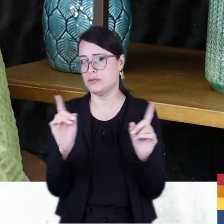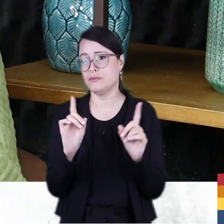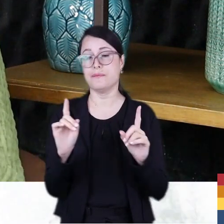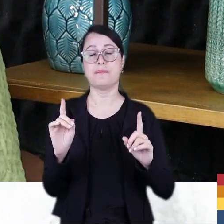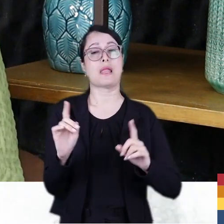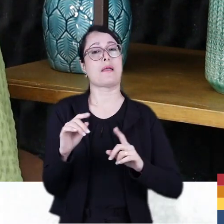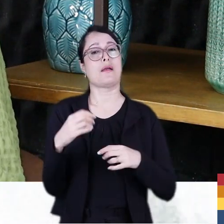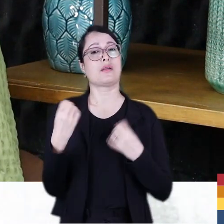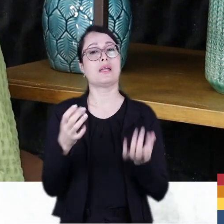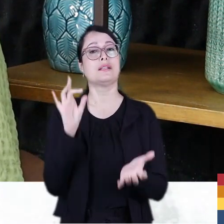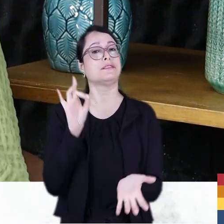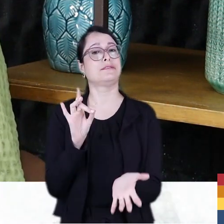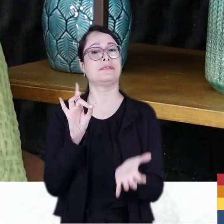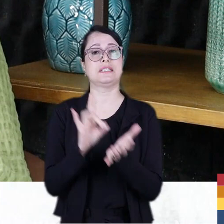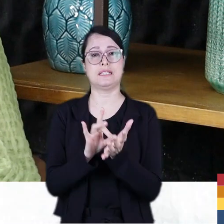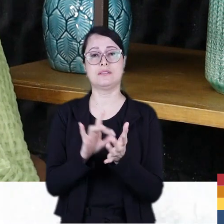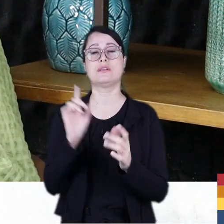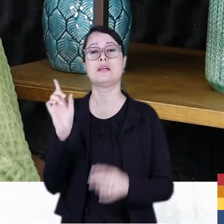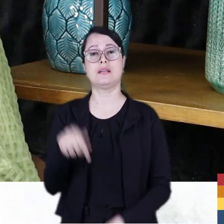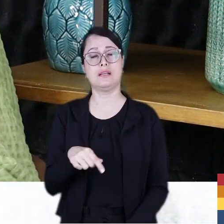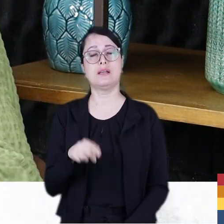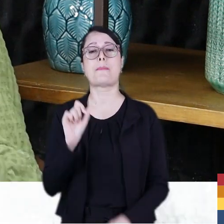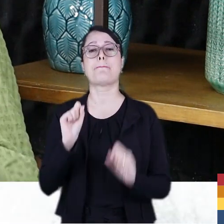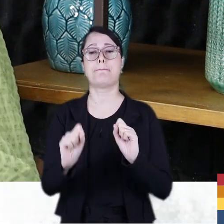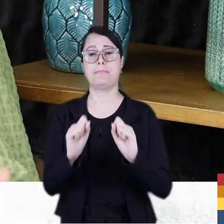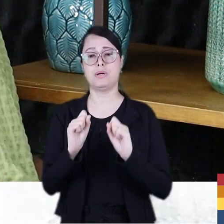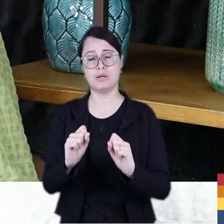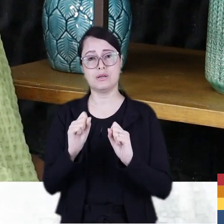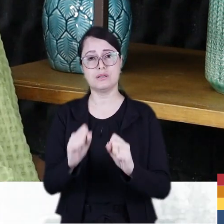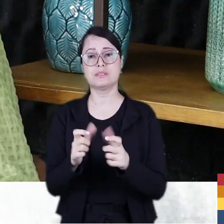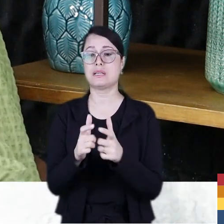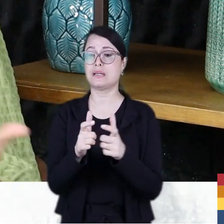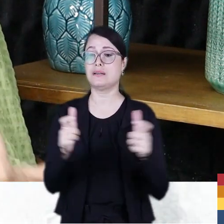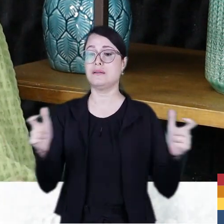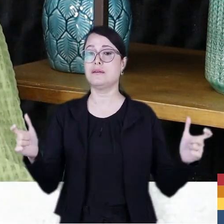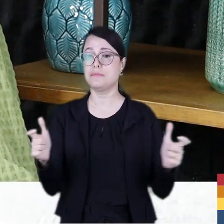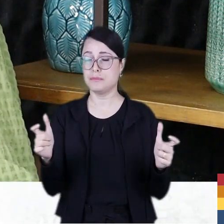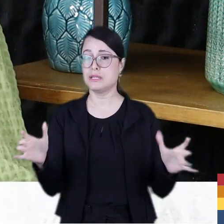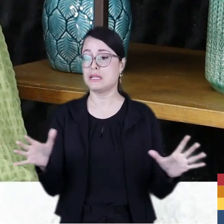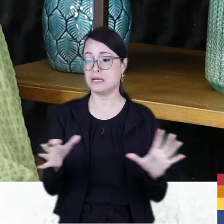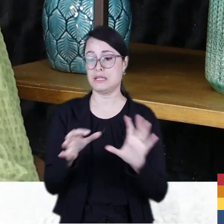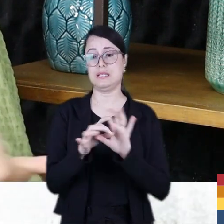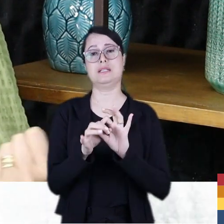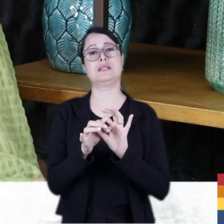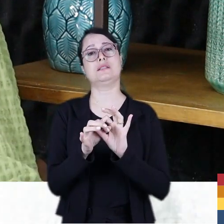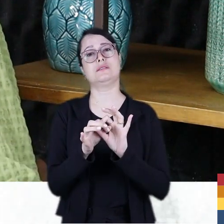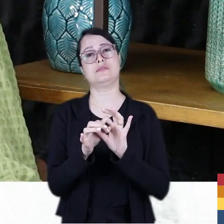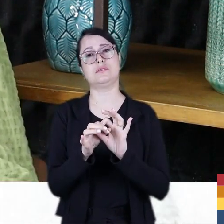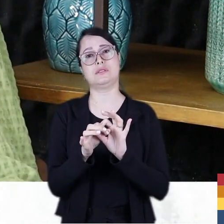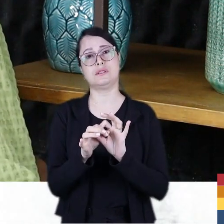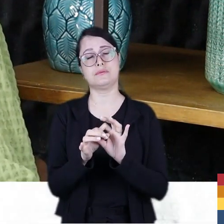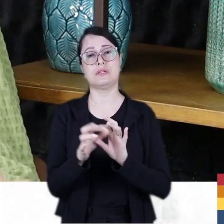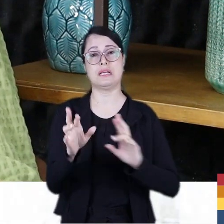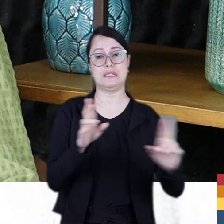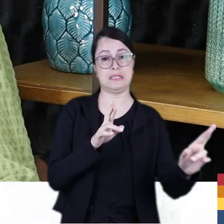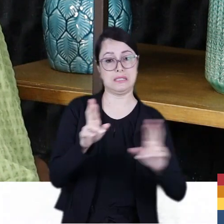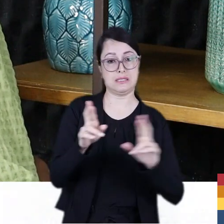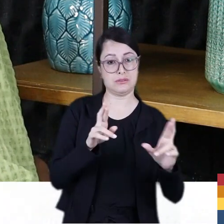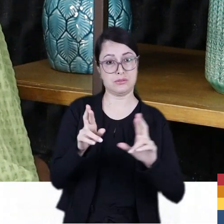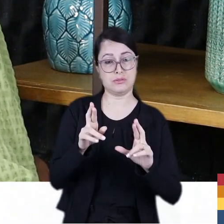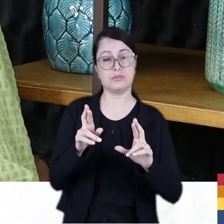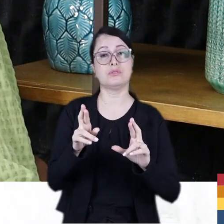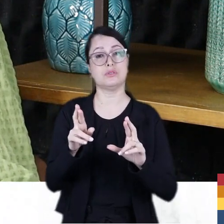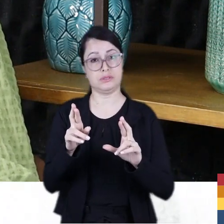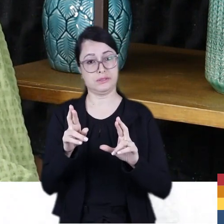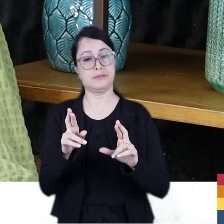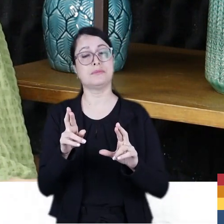formativo, está como professor dessa unidade curricular e ao mesmo tempo, está com a sua disciplina, o seu